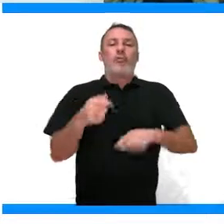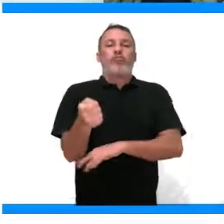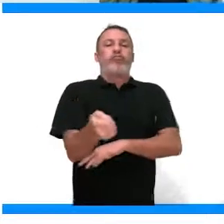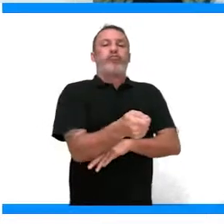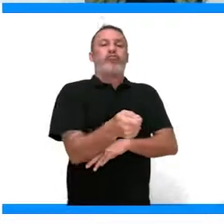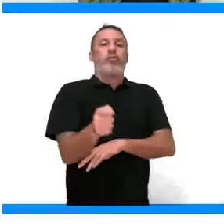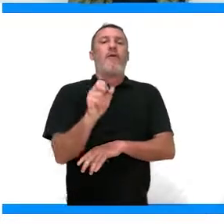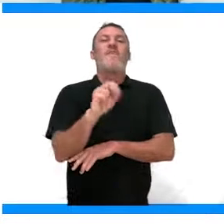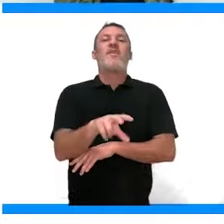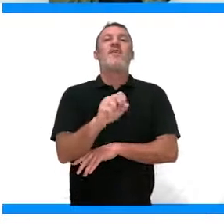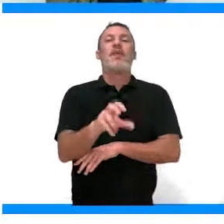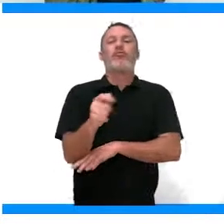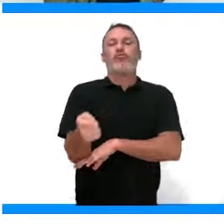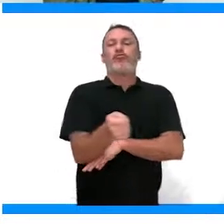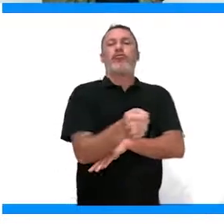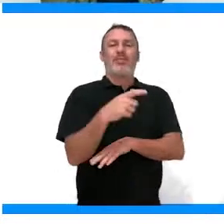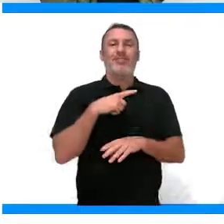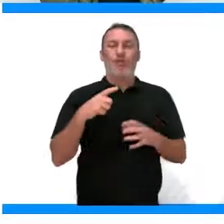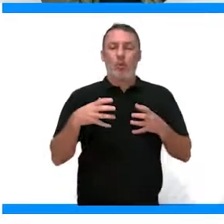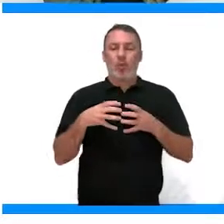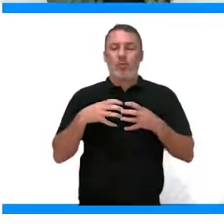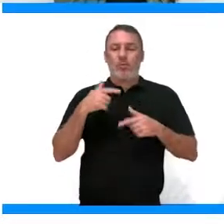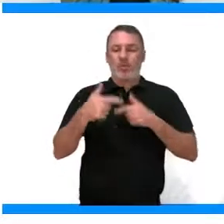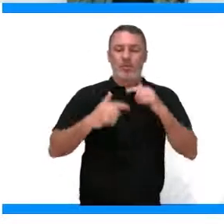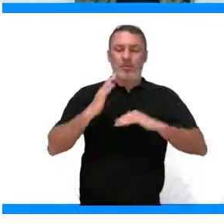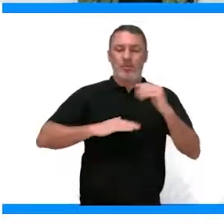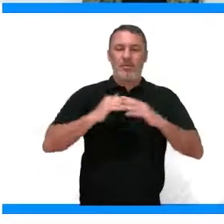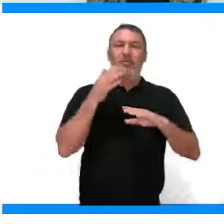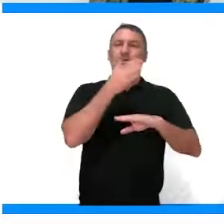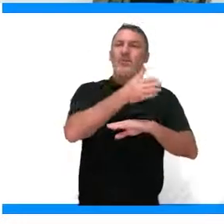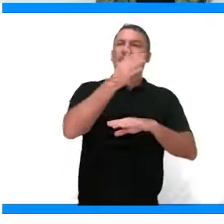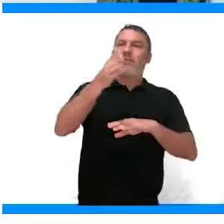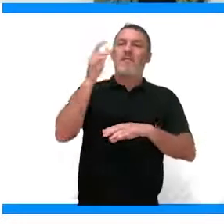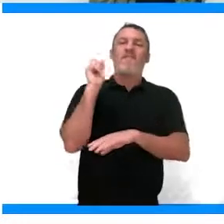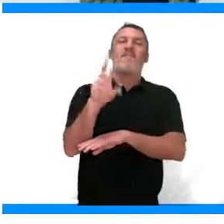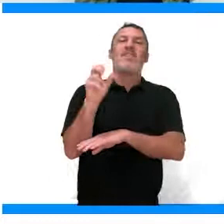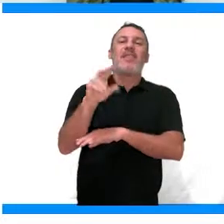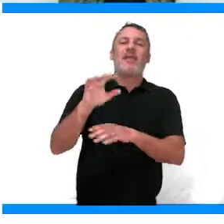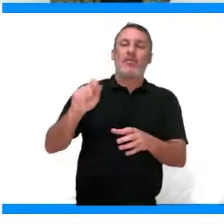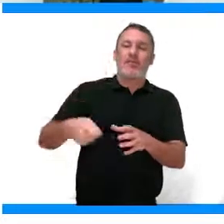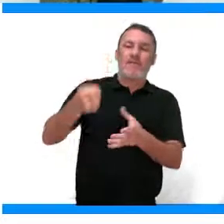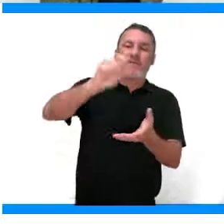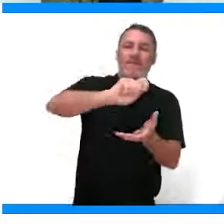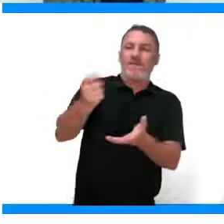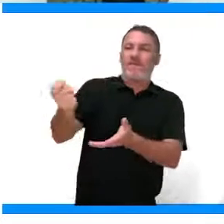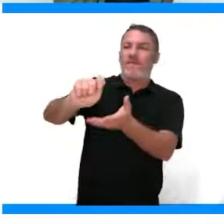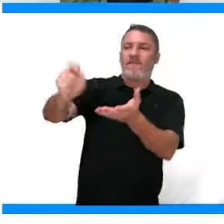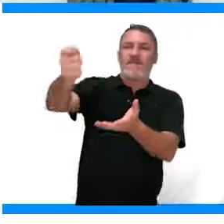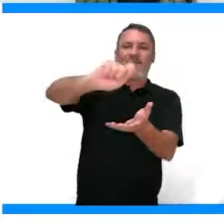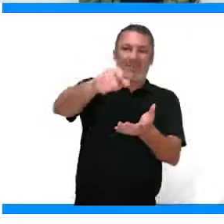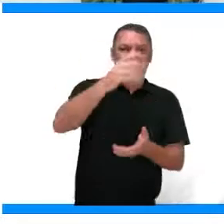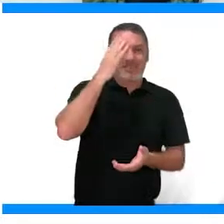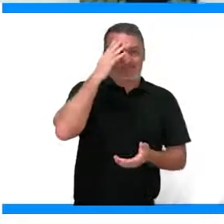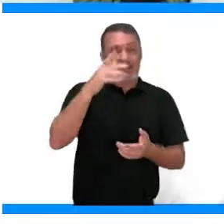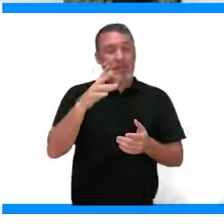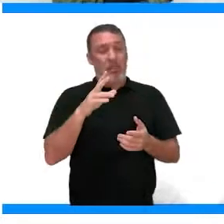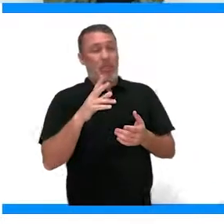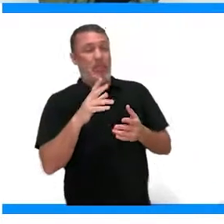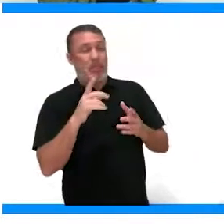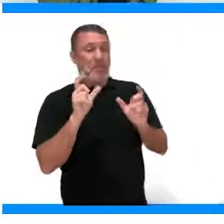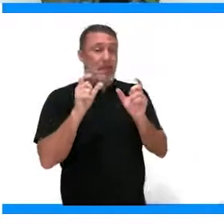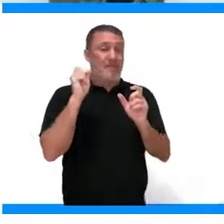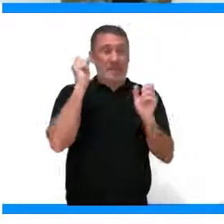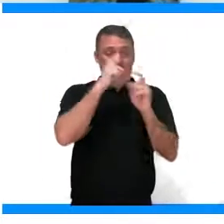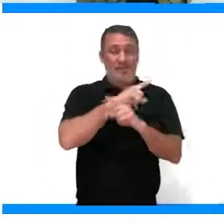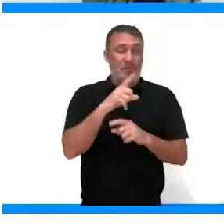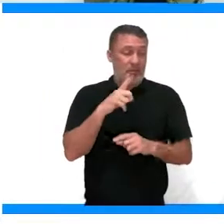sempre falei detetização, não é DD, né? O setor, né? Um professor de matemática sabe como é que é, né? No português dá umas